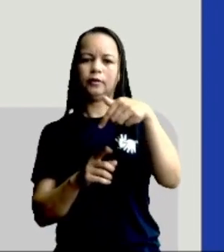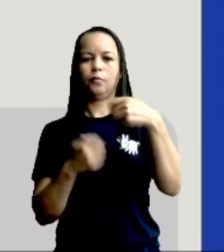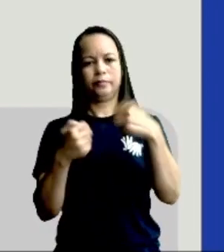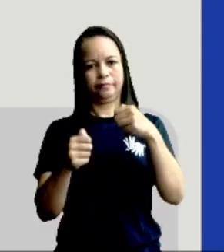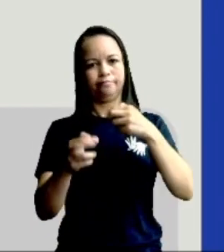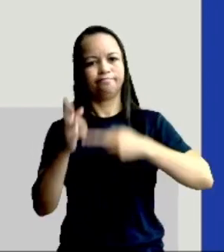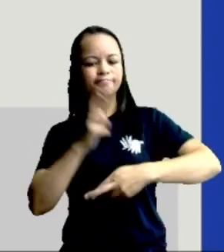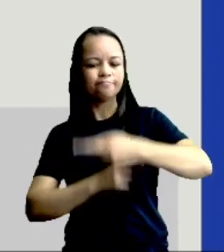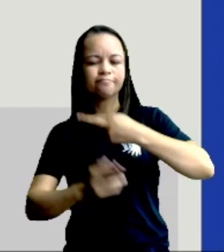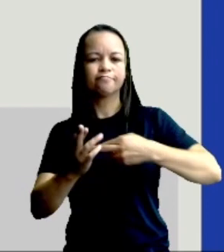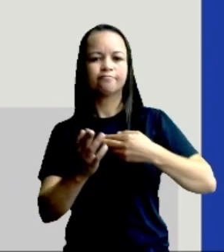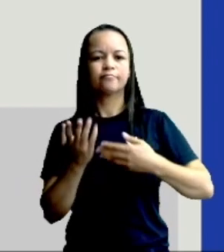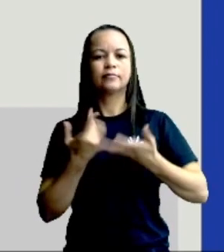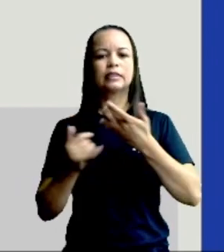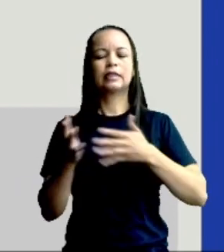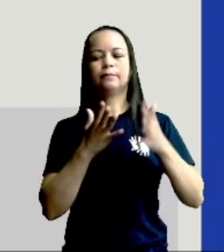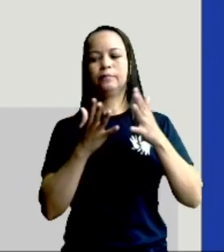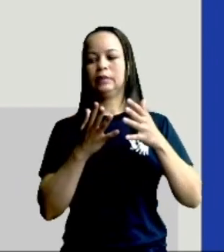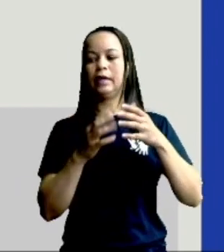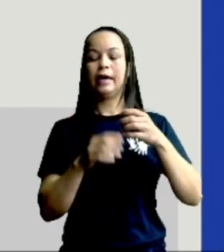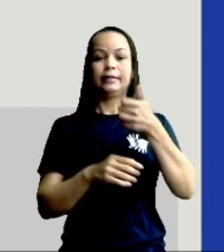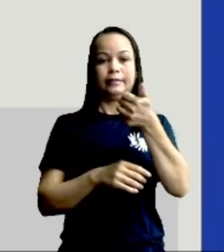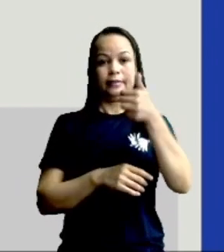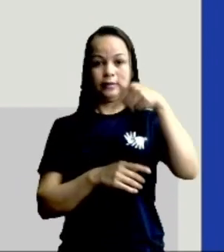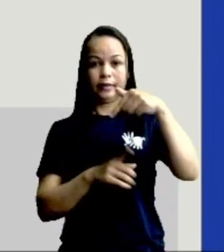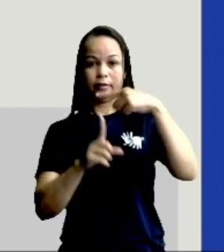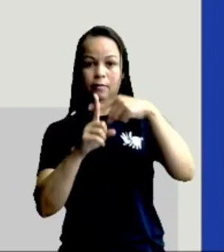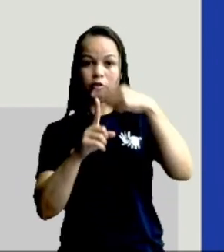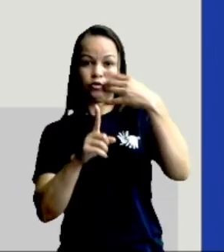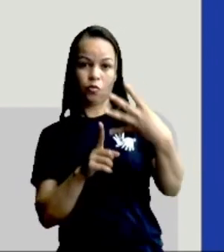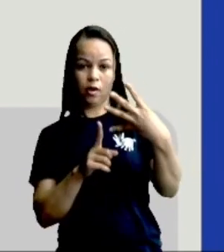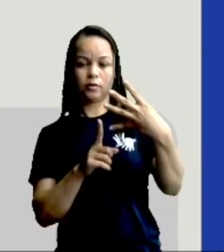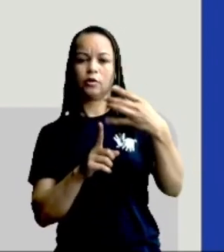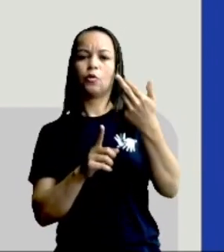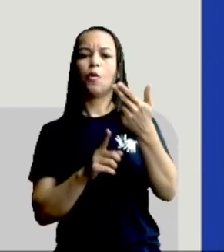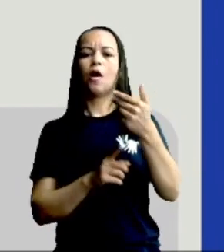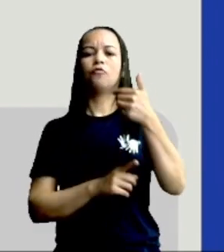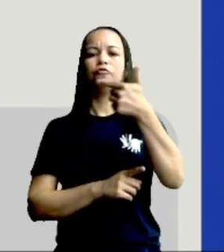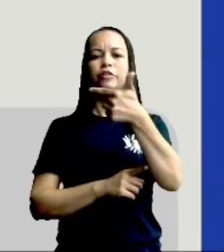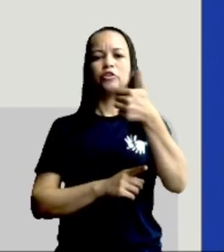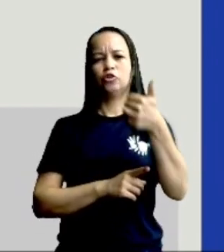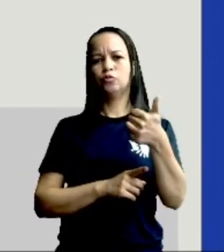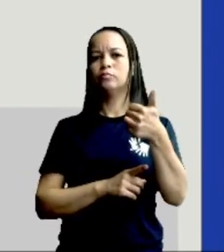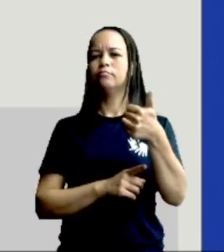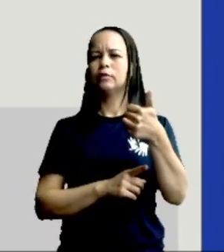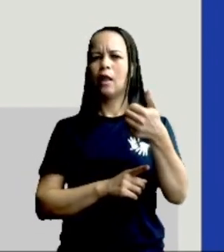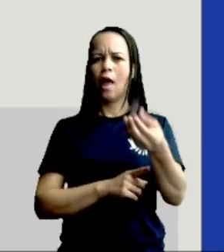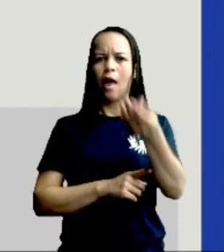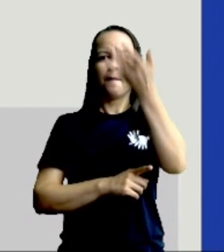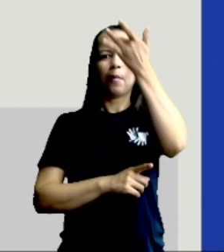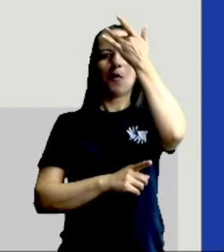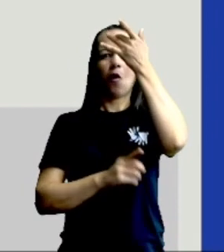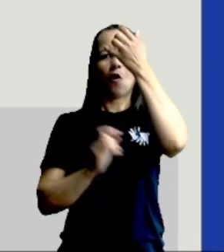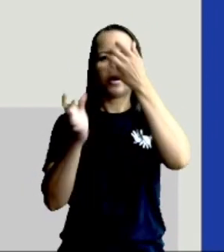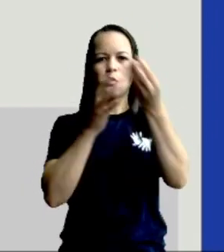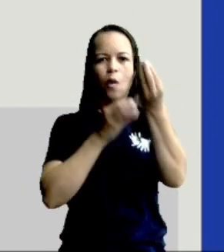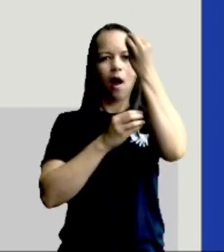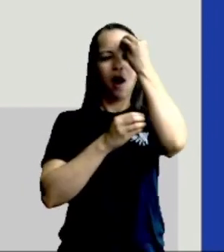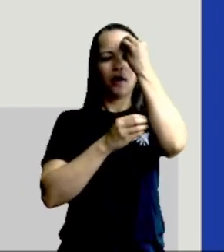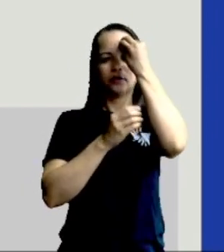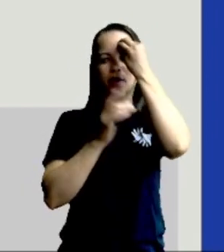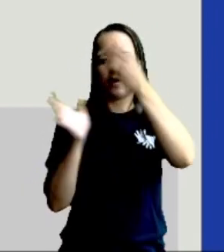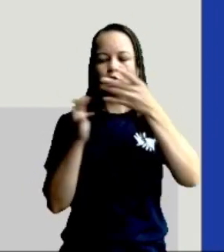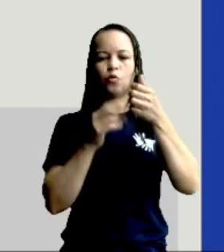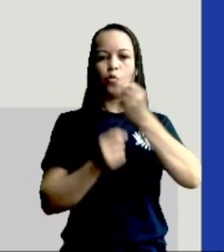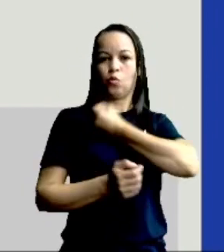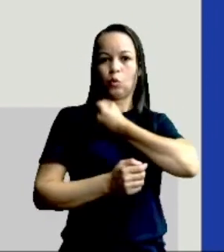Então, 17 mais 4, 21, não é verdade? 17, guarda na memória o número 17 e conta da sua forma que